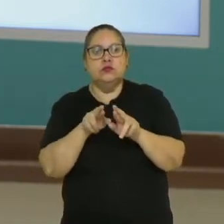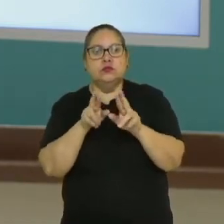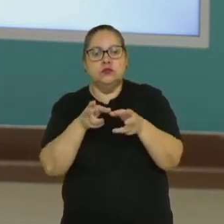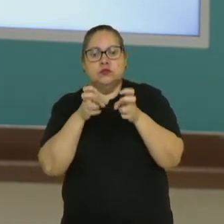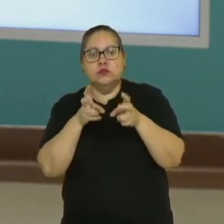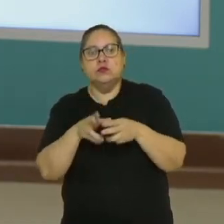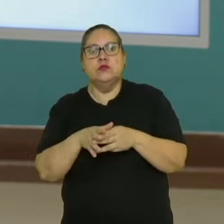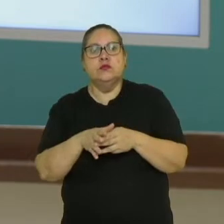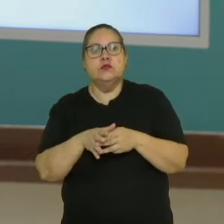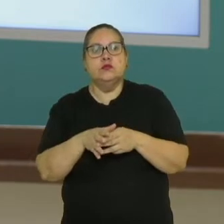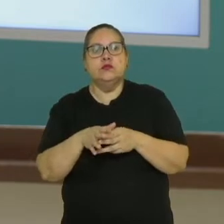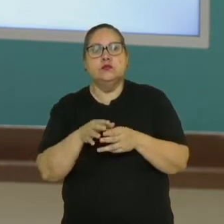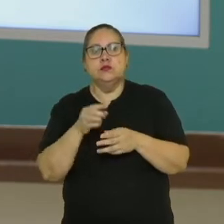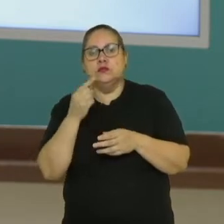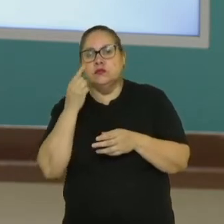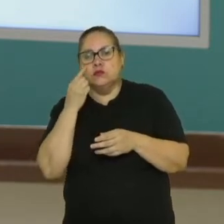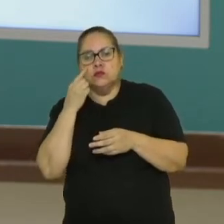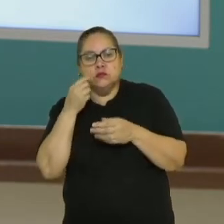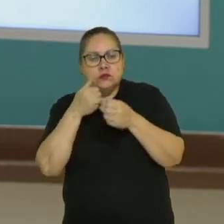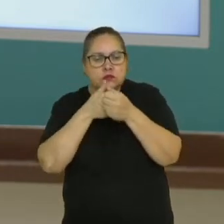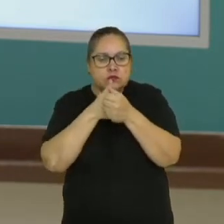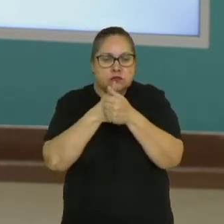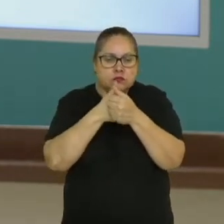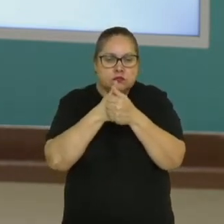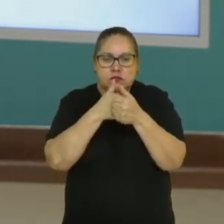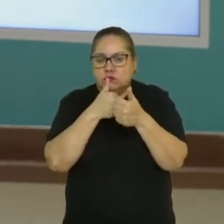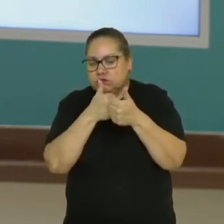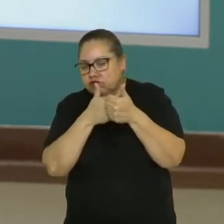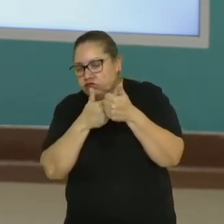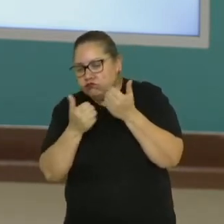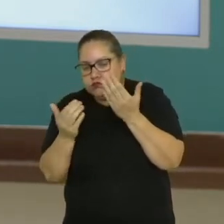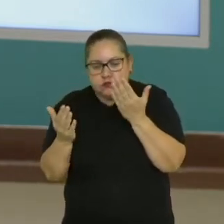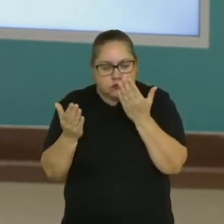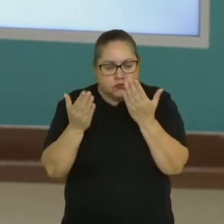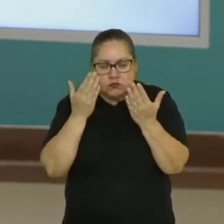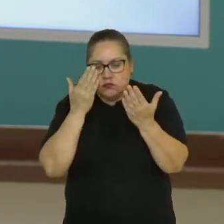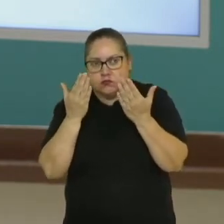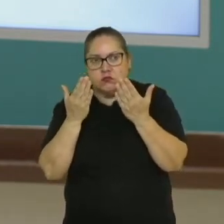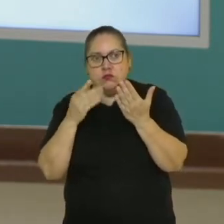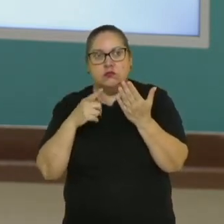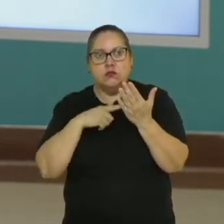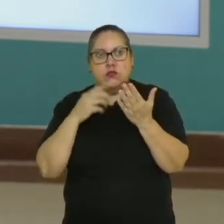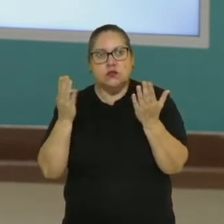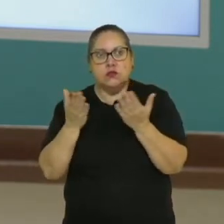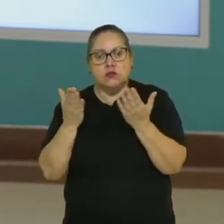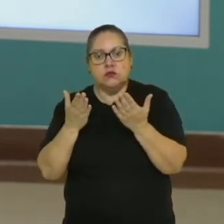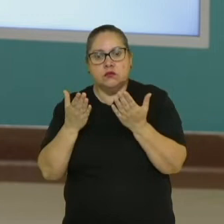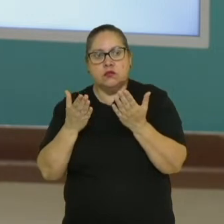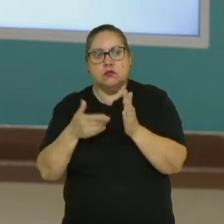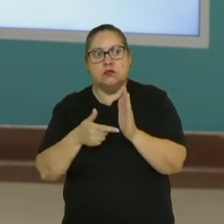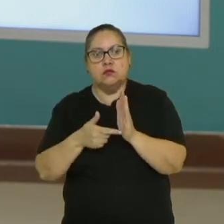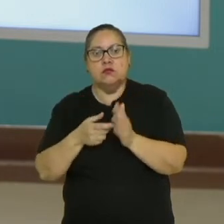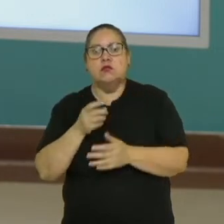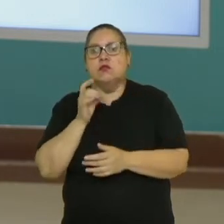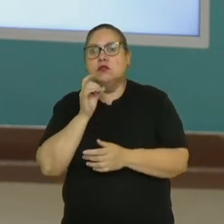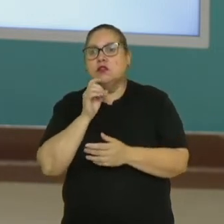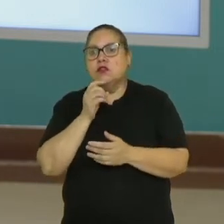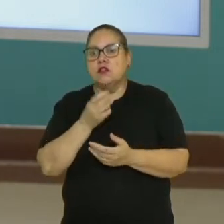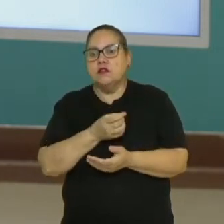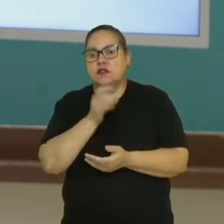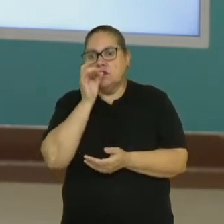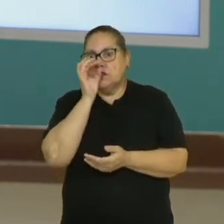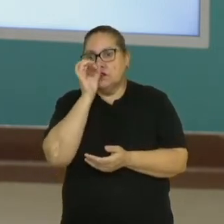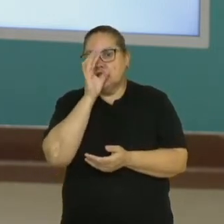Então, olhando aqui de perto, eu vejo que na Terra atualmente apresenta